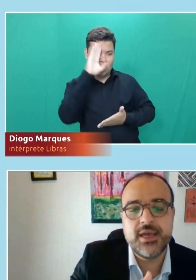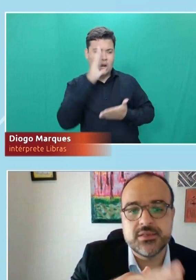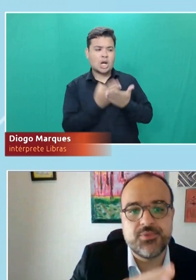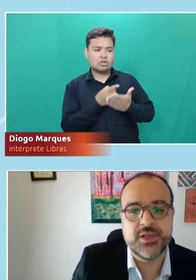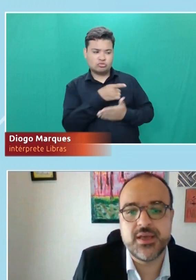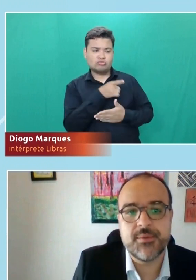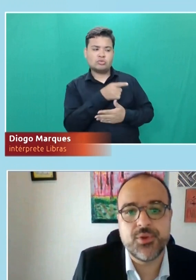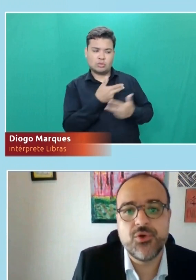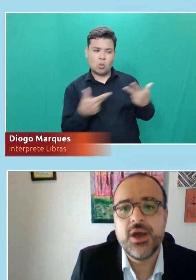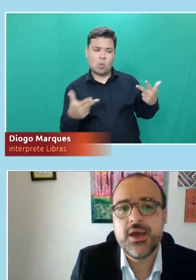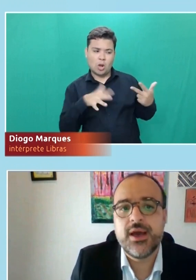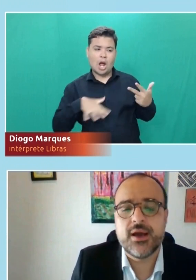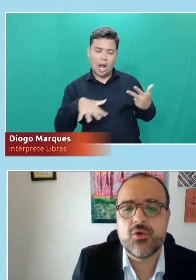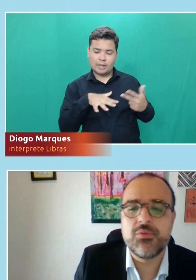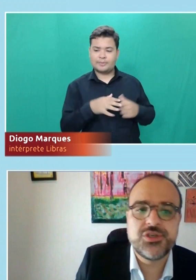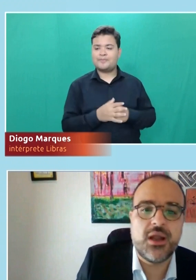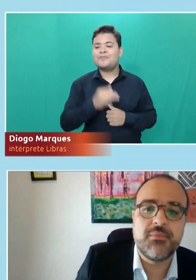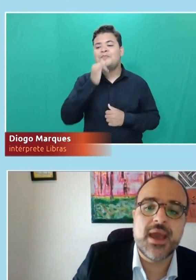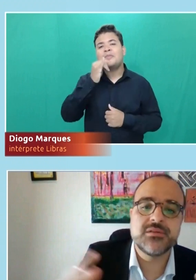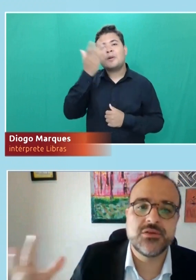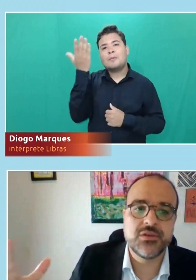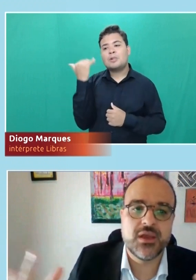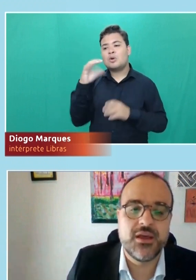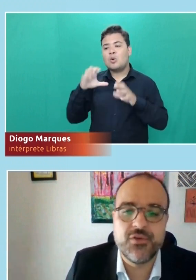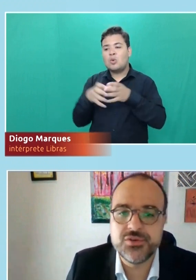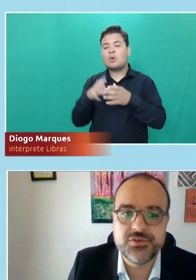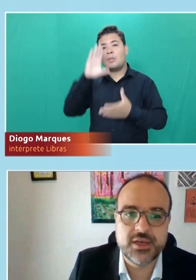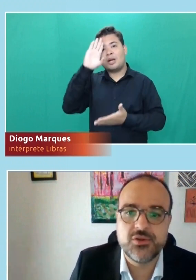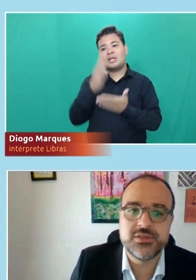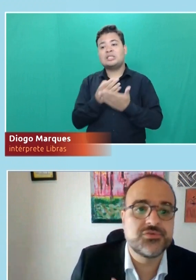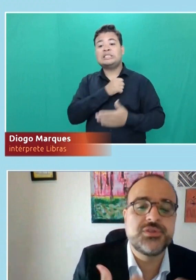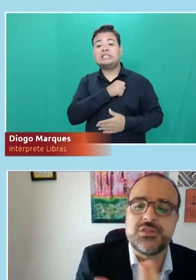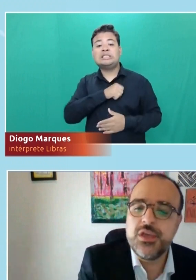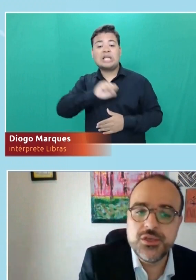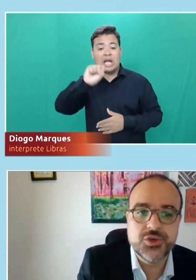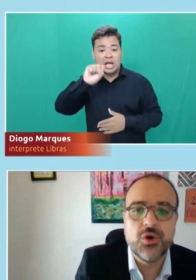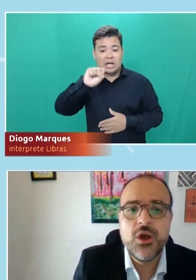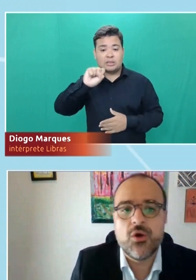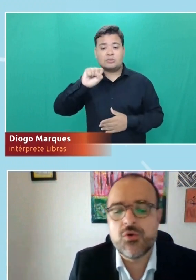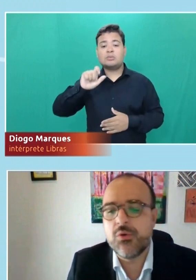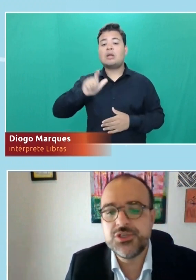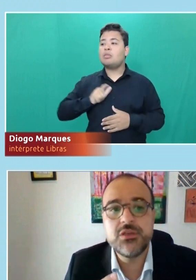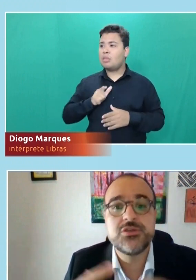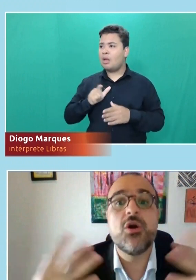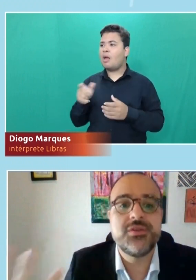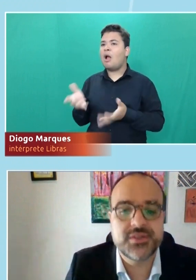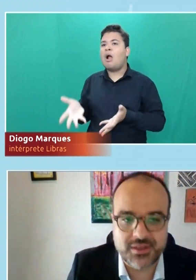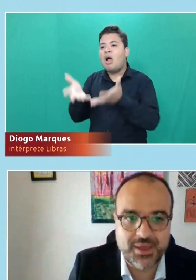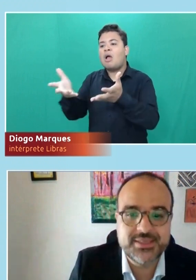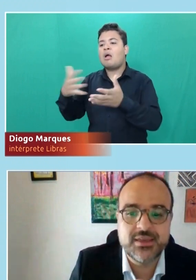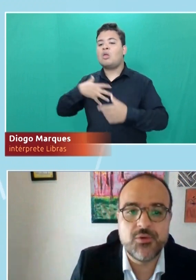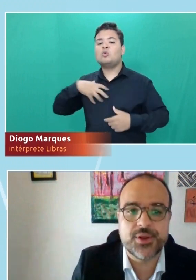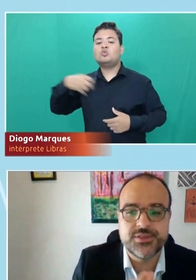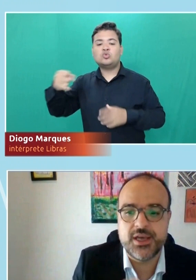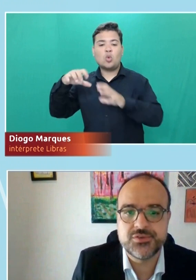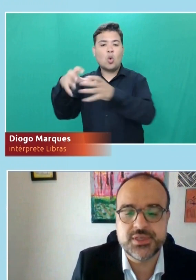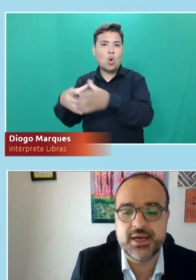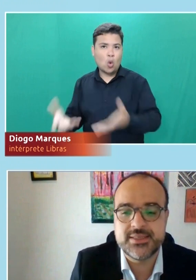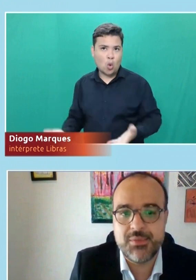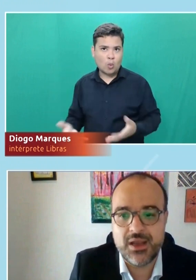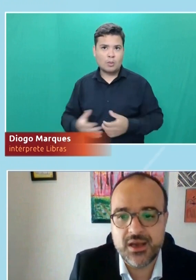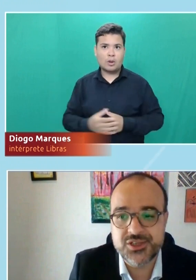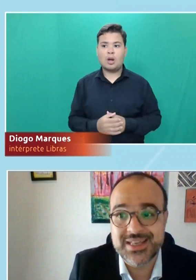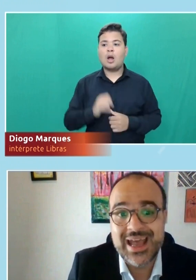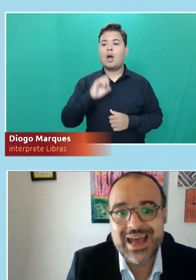que seguiam seitas, por exemplo, como Charlie Manson, que levou seus seguidores ao suicídio, ou como Jim Jones, que também seguiu